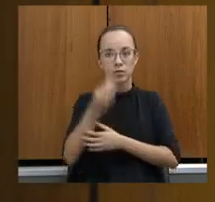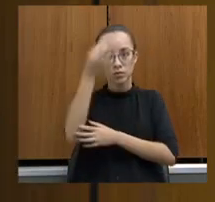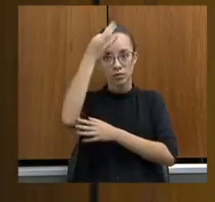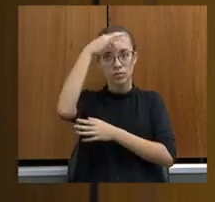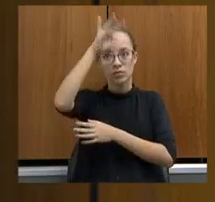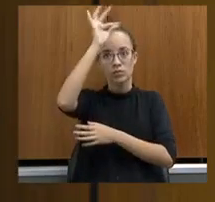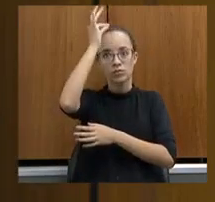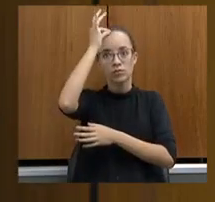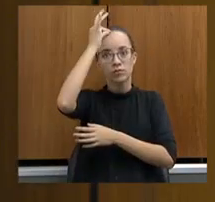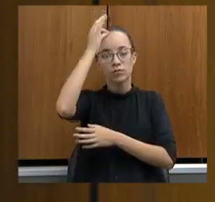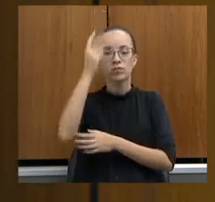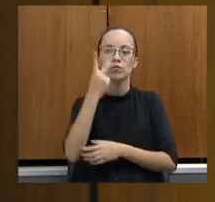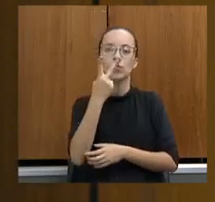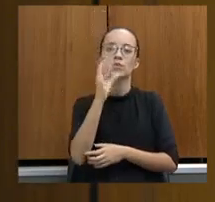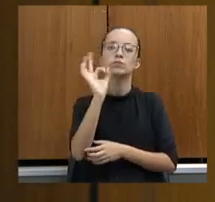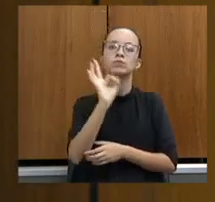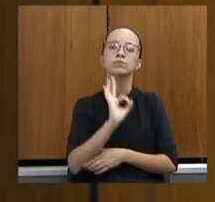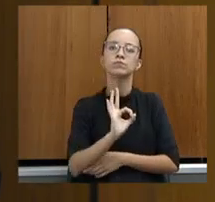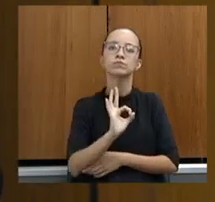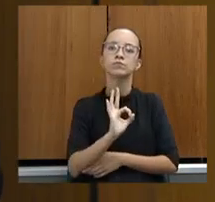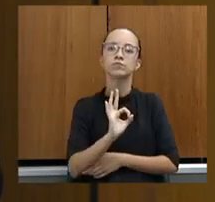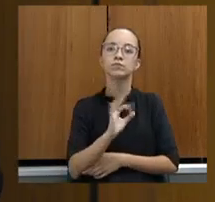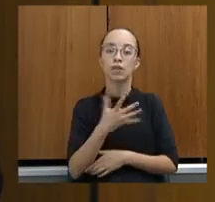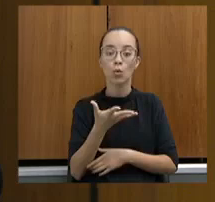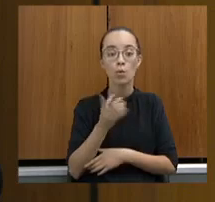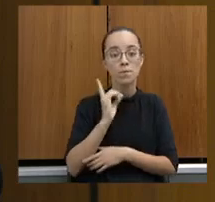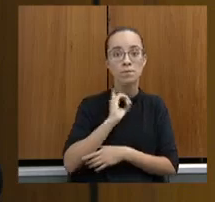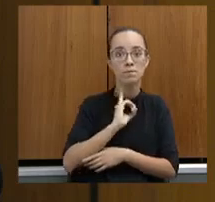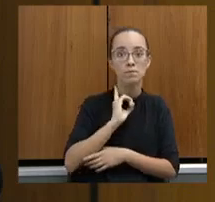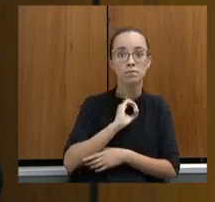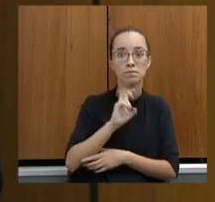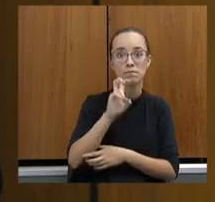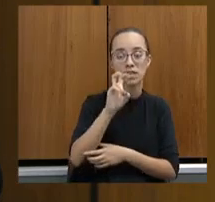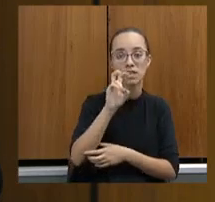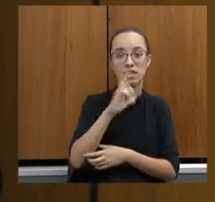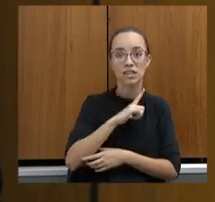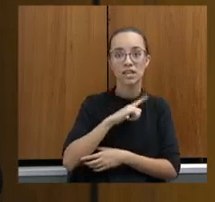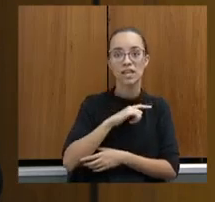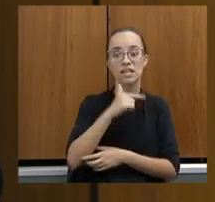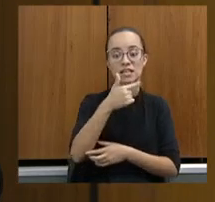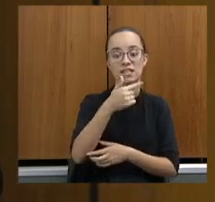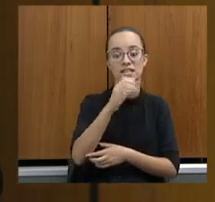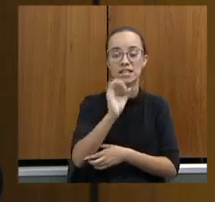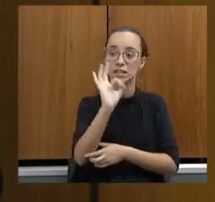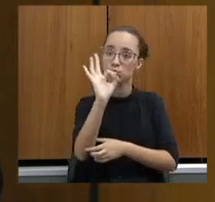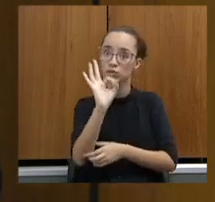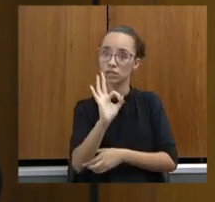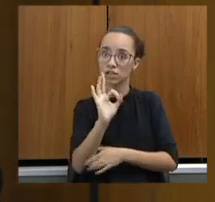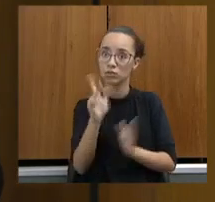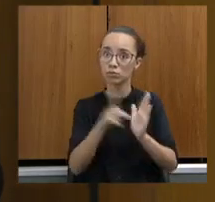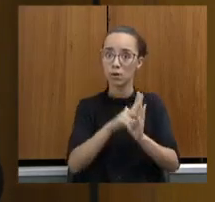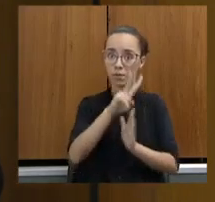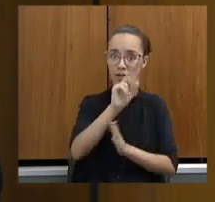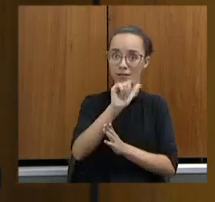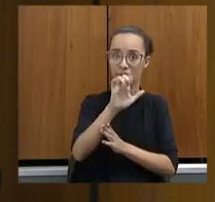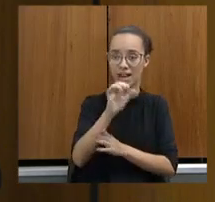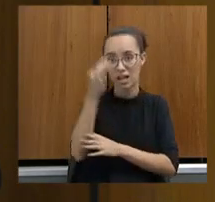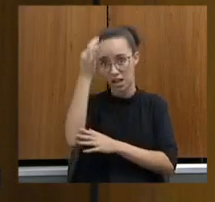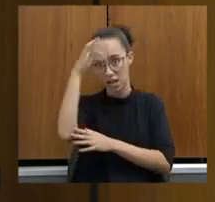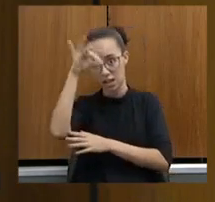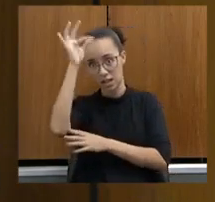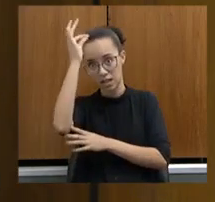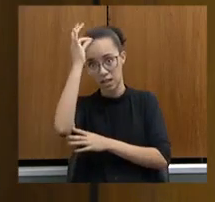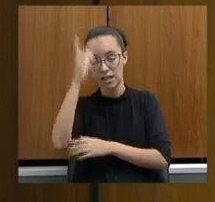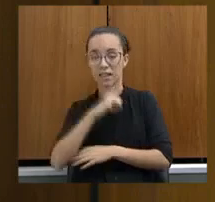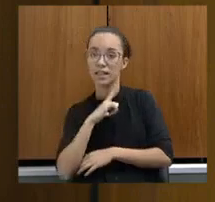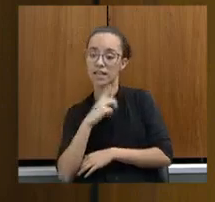Santo 2% Minas Gerais tem 70% da malha Ferroviária da vale e o Espírito Santo tem